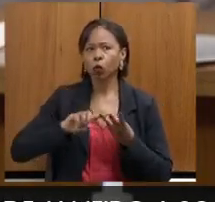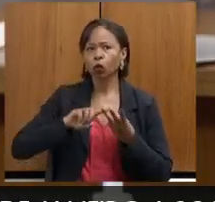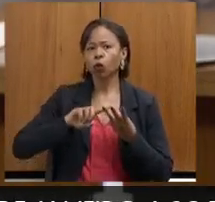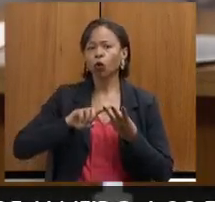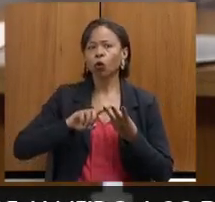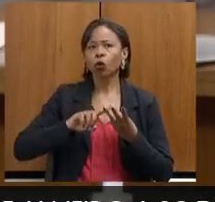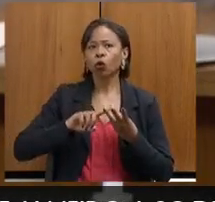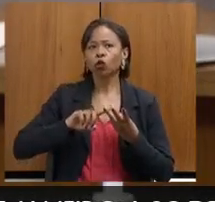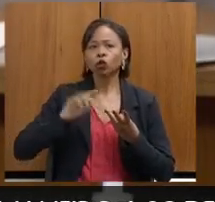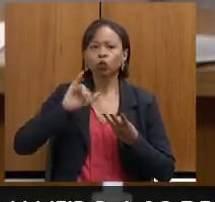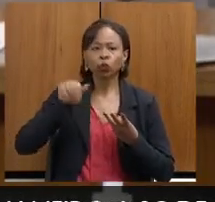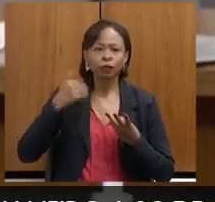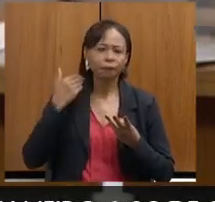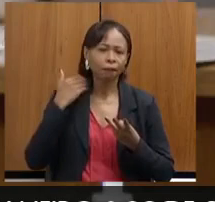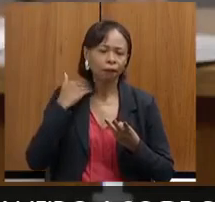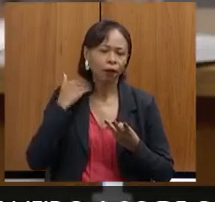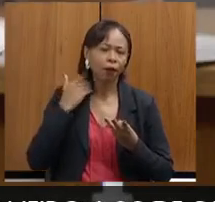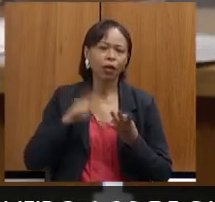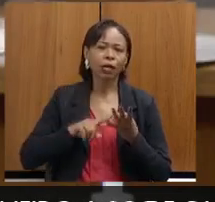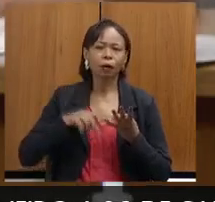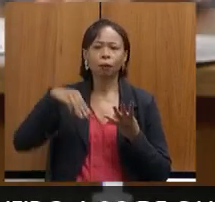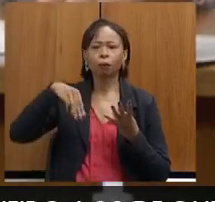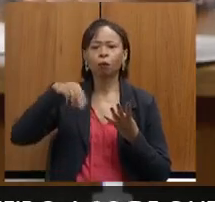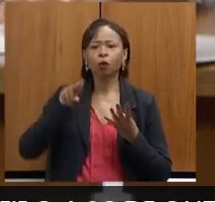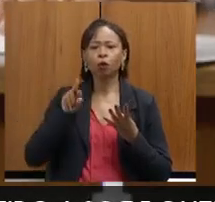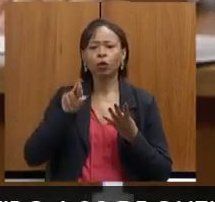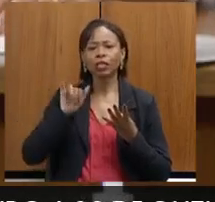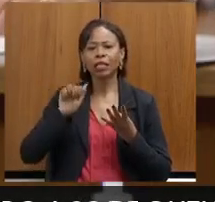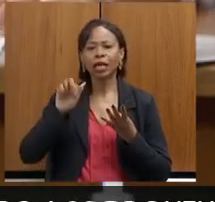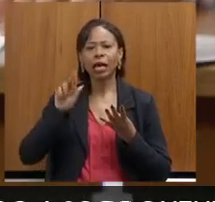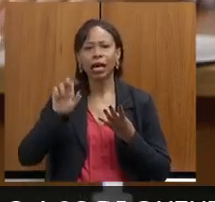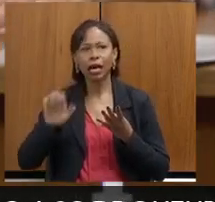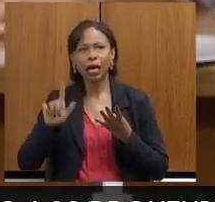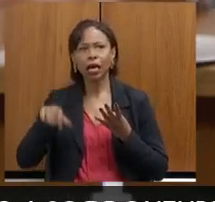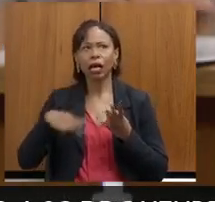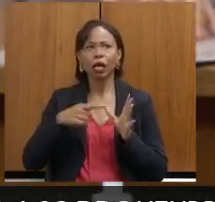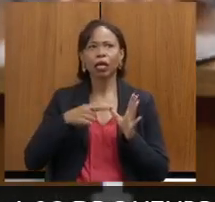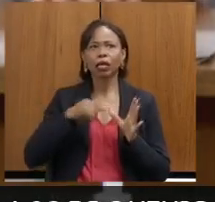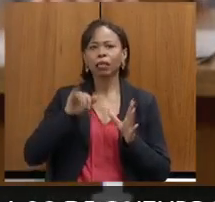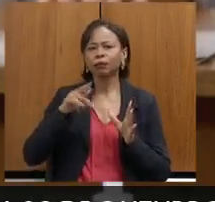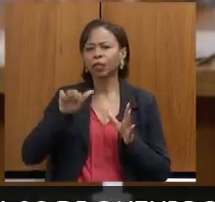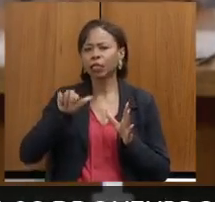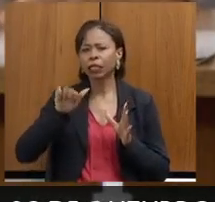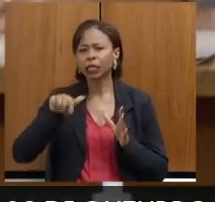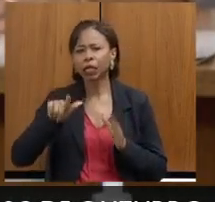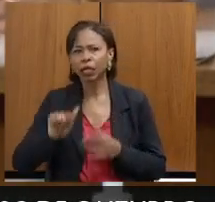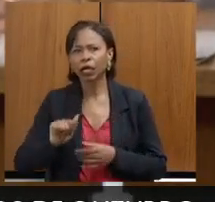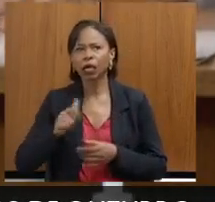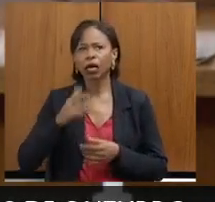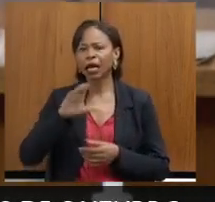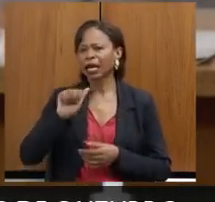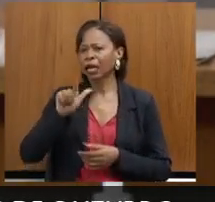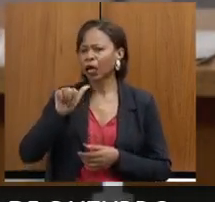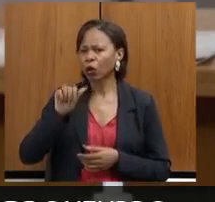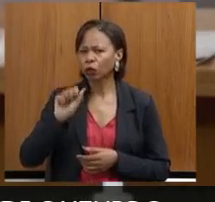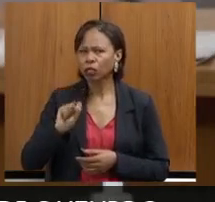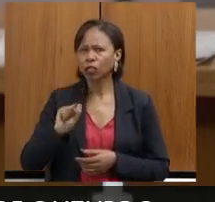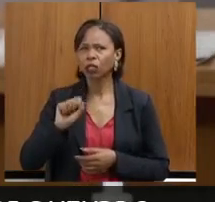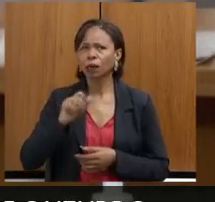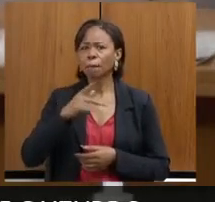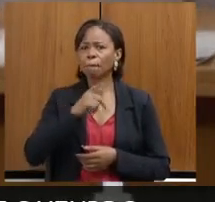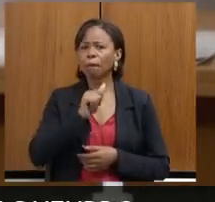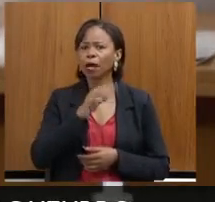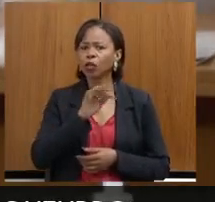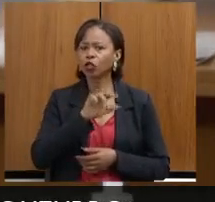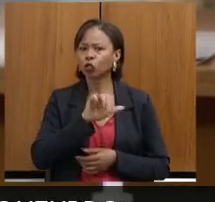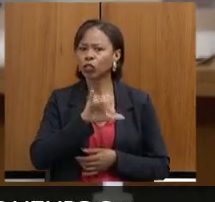diante de Muriaé a delegacia de Ipiranga de Caldas de Patrocínio